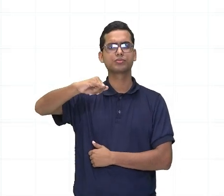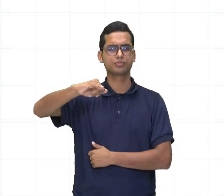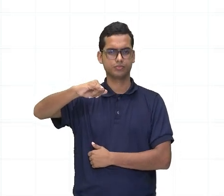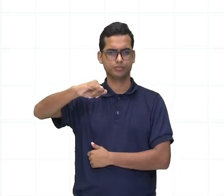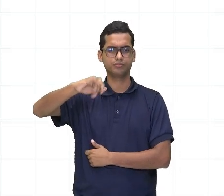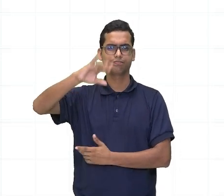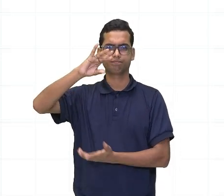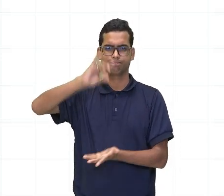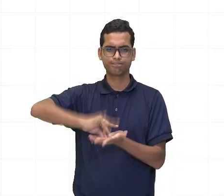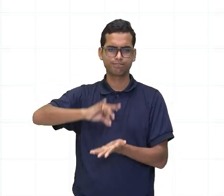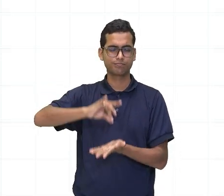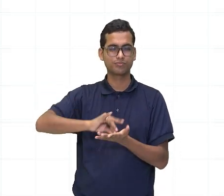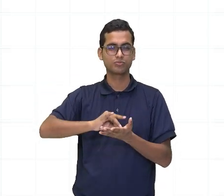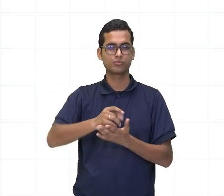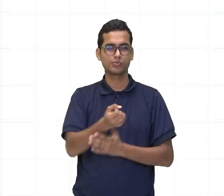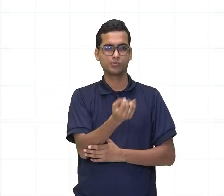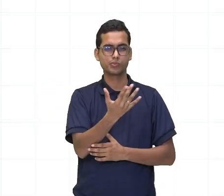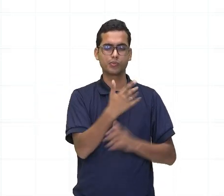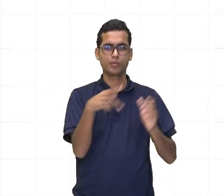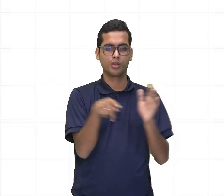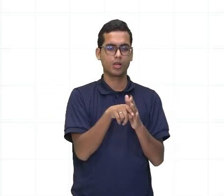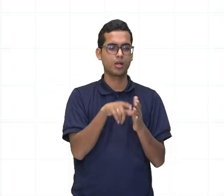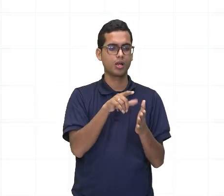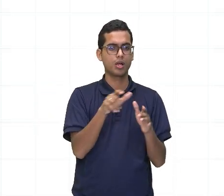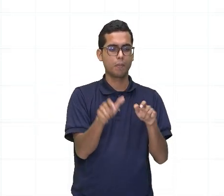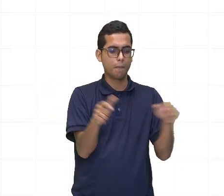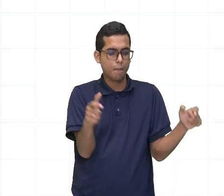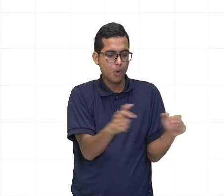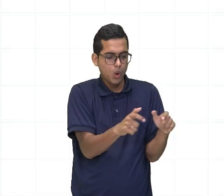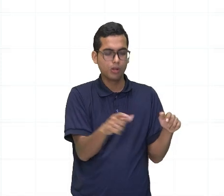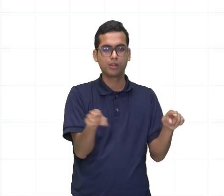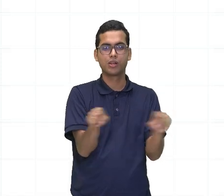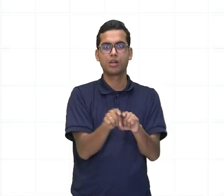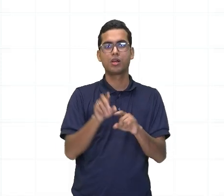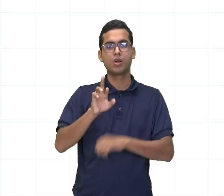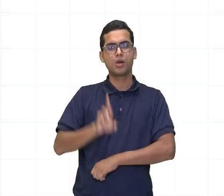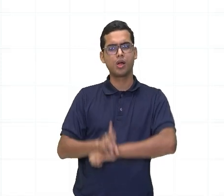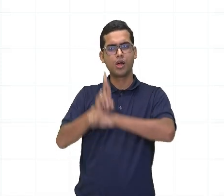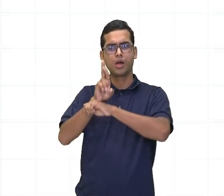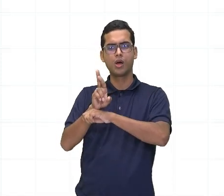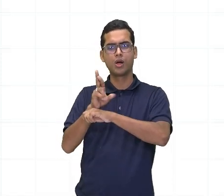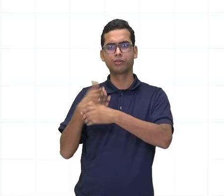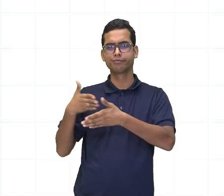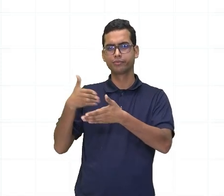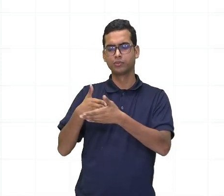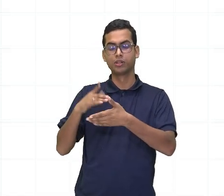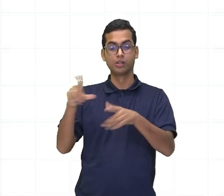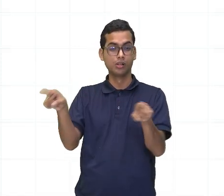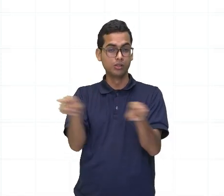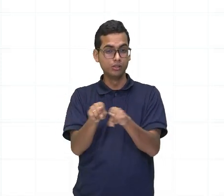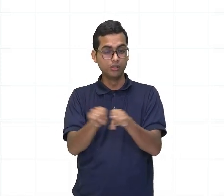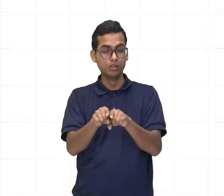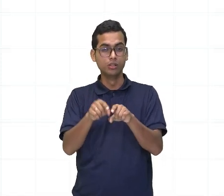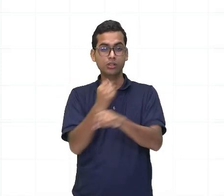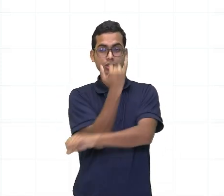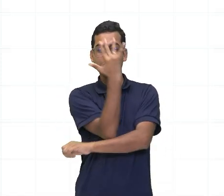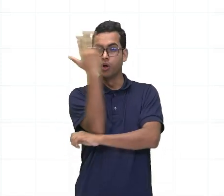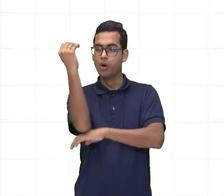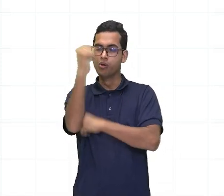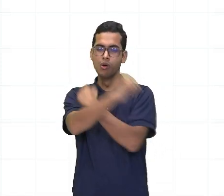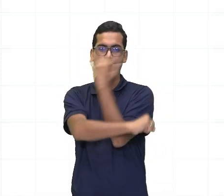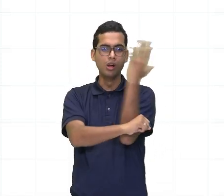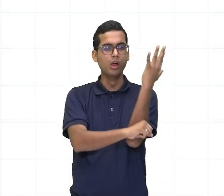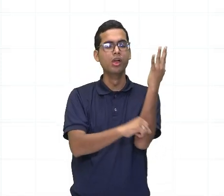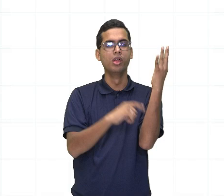é um recurso limitado e que tem um grande impacto na natureza, porque no